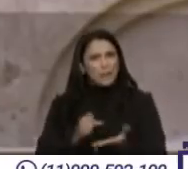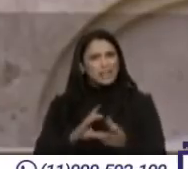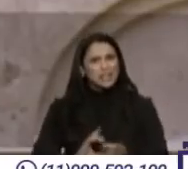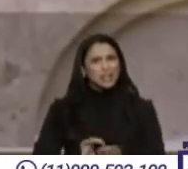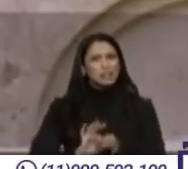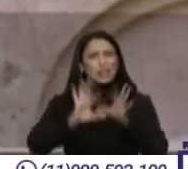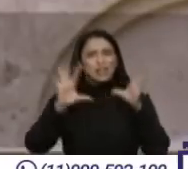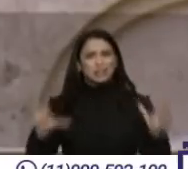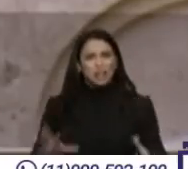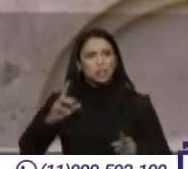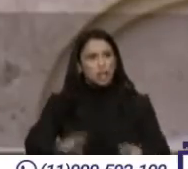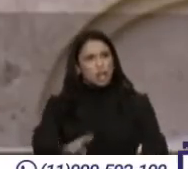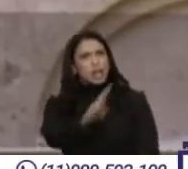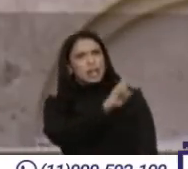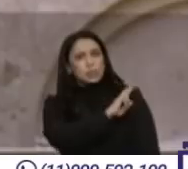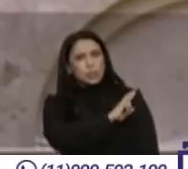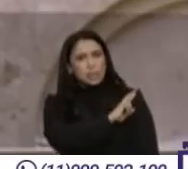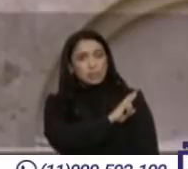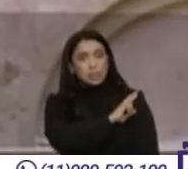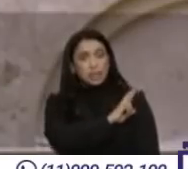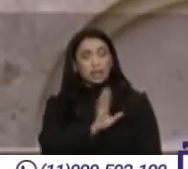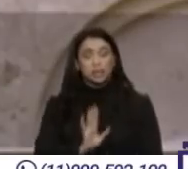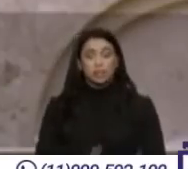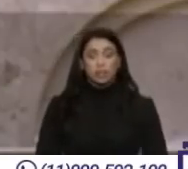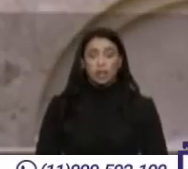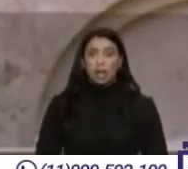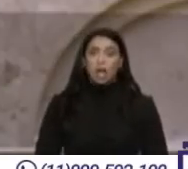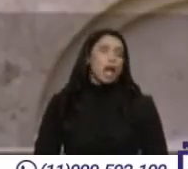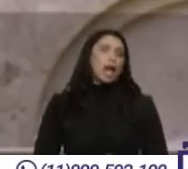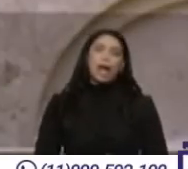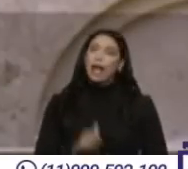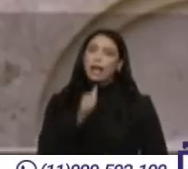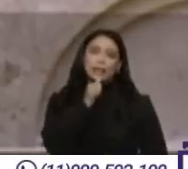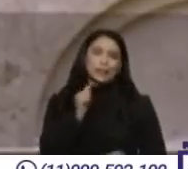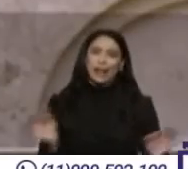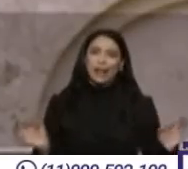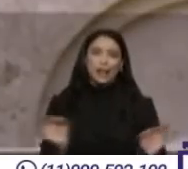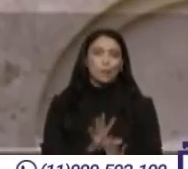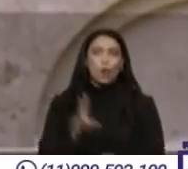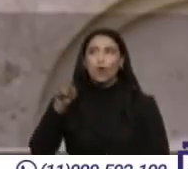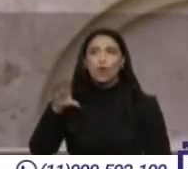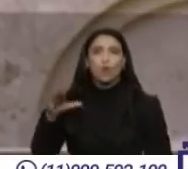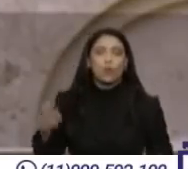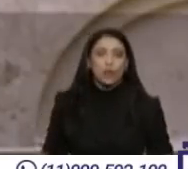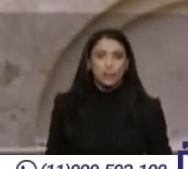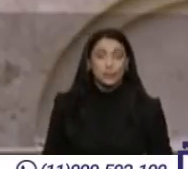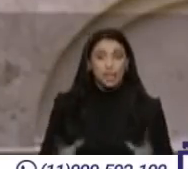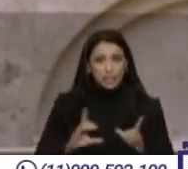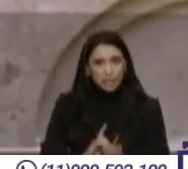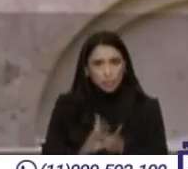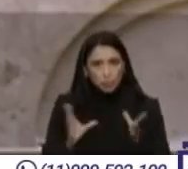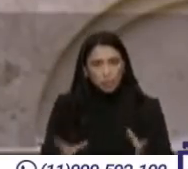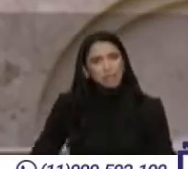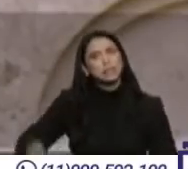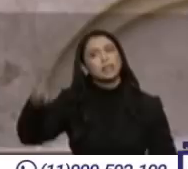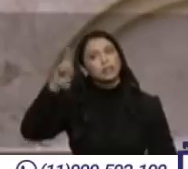liberdade e responsabilidade, nunca é uma obra completa. E a democracia, conquista